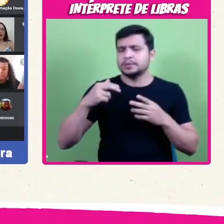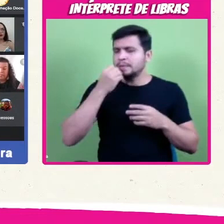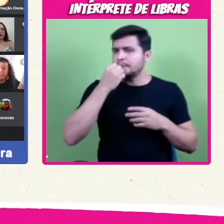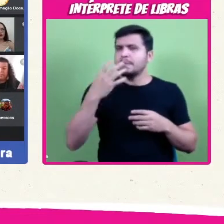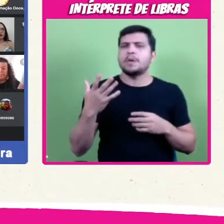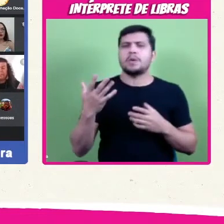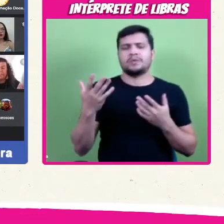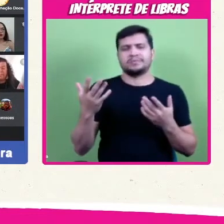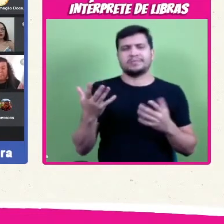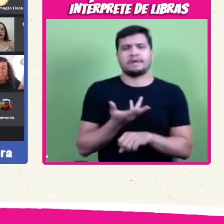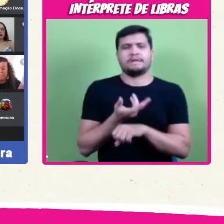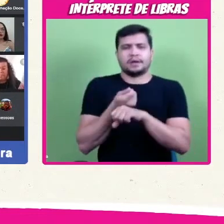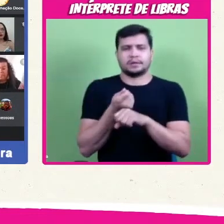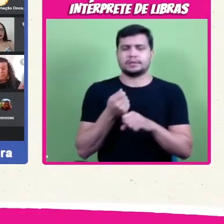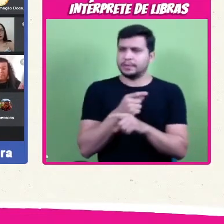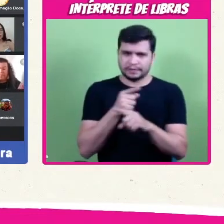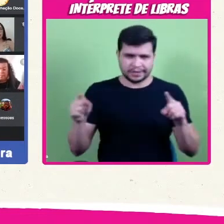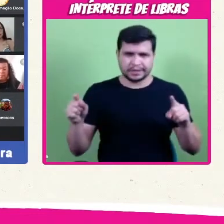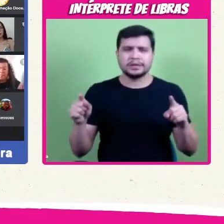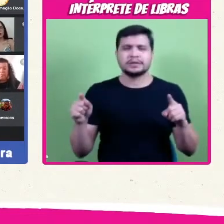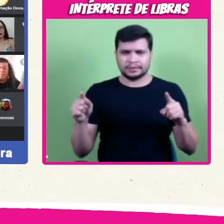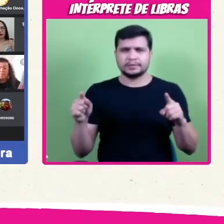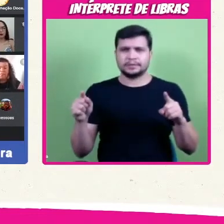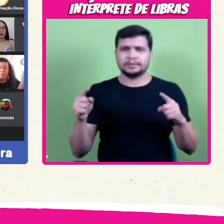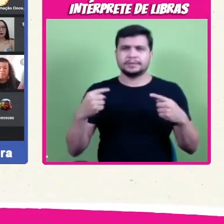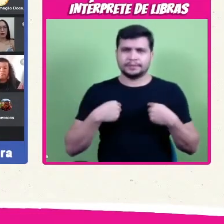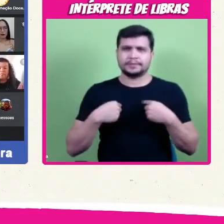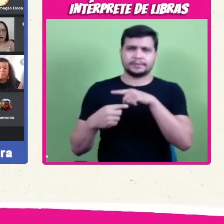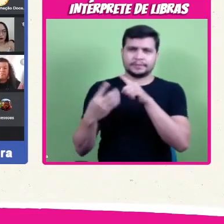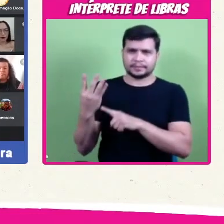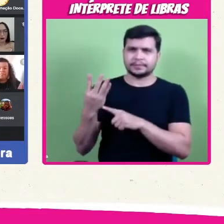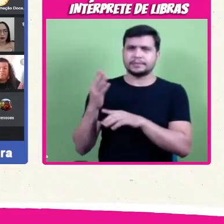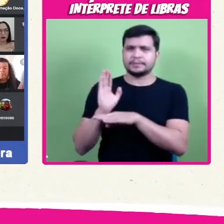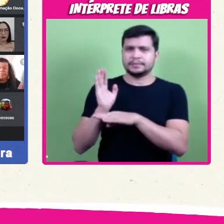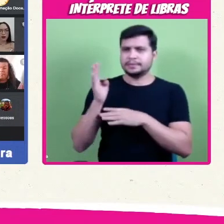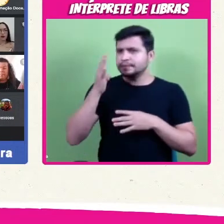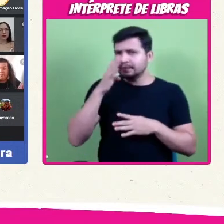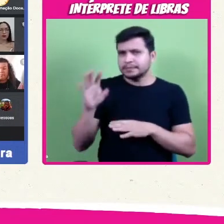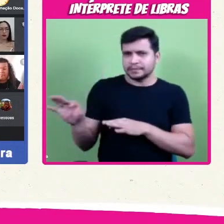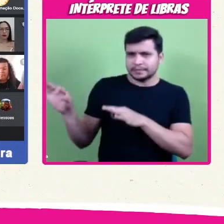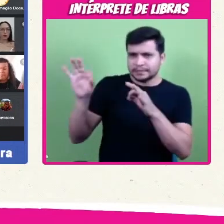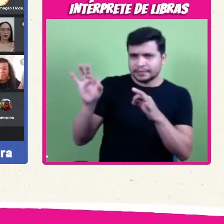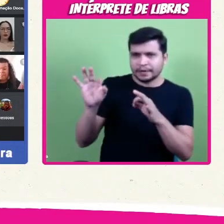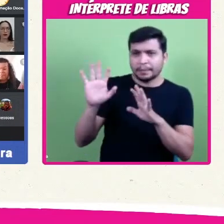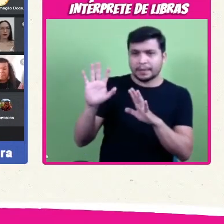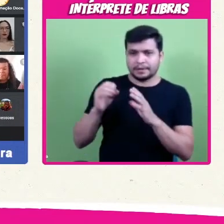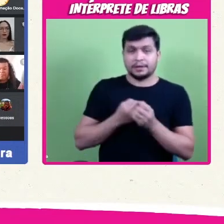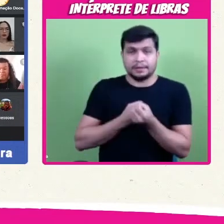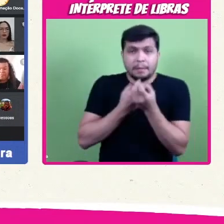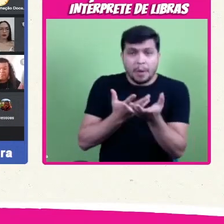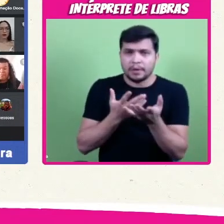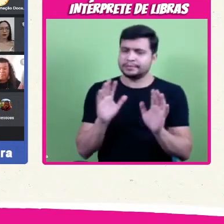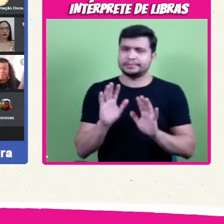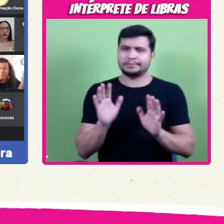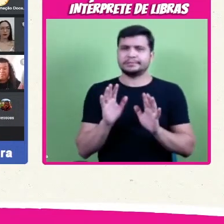boa atividade. Eu já assisti os filmes, mas não vou adiantar aqui para vocês, que eu quero que vocês